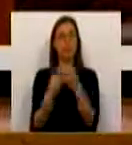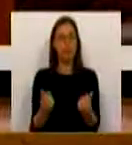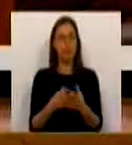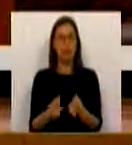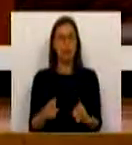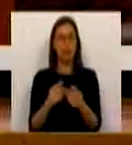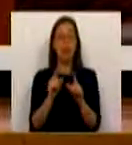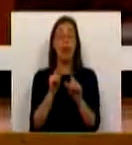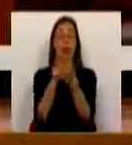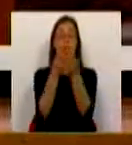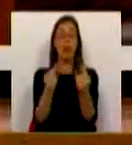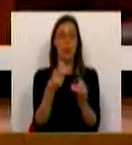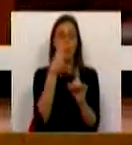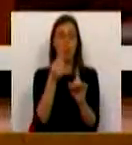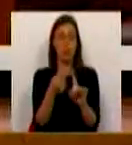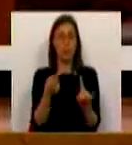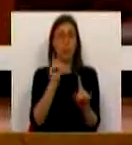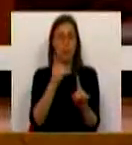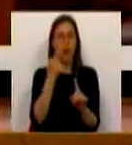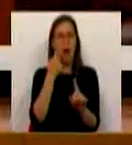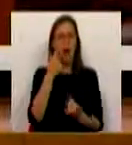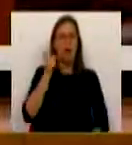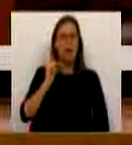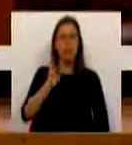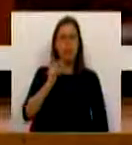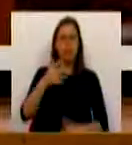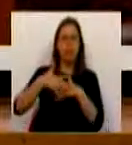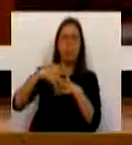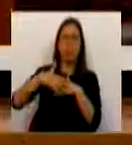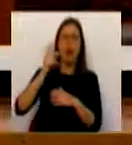soluções para a resolução da injustiça das longas carreiras